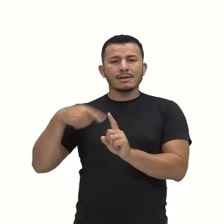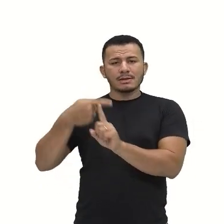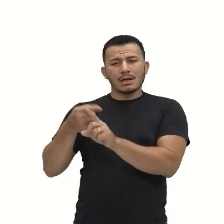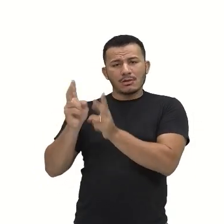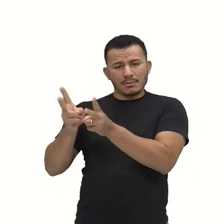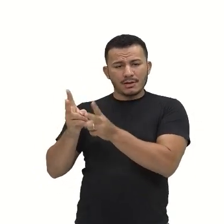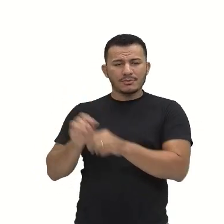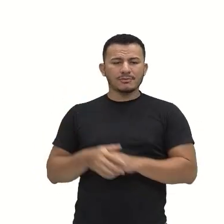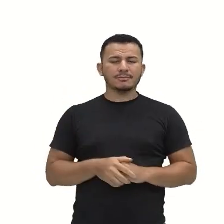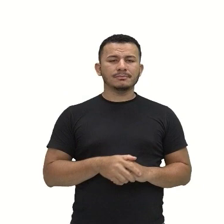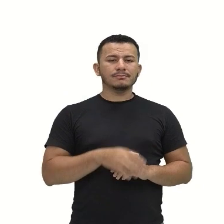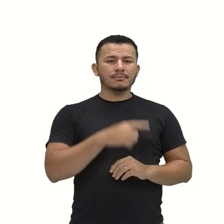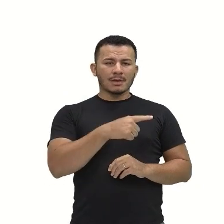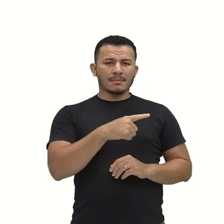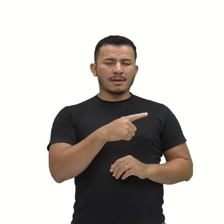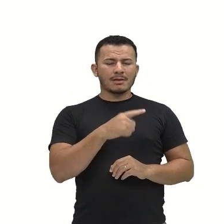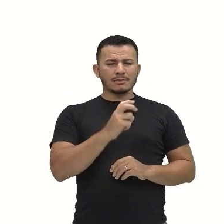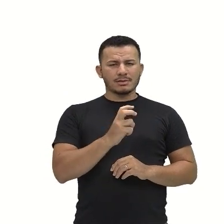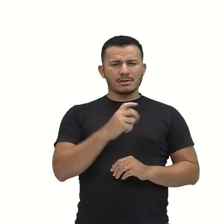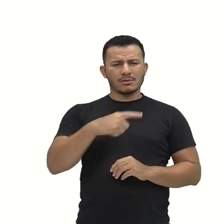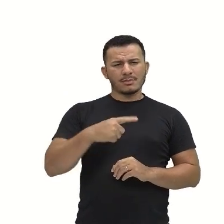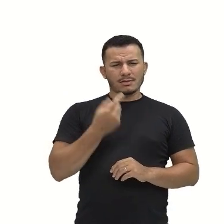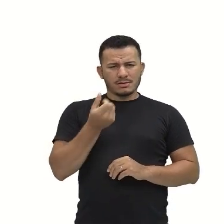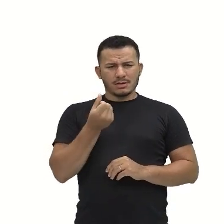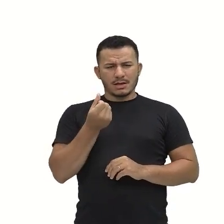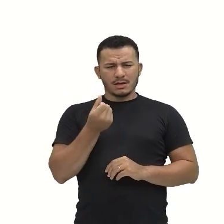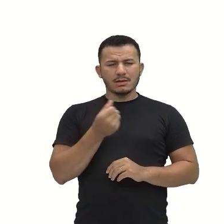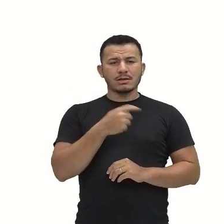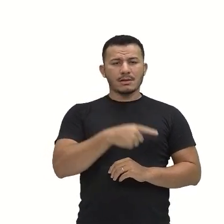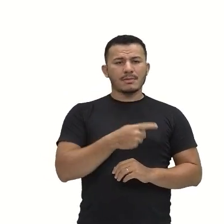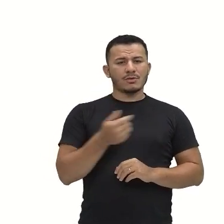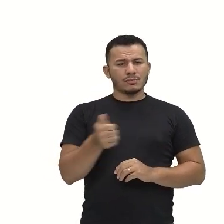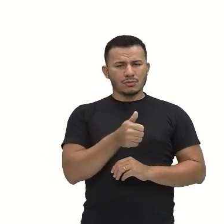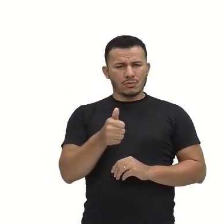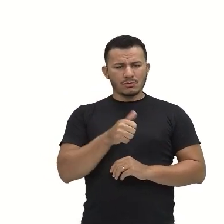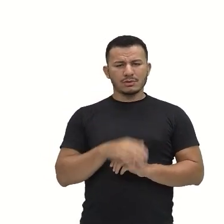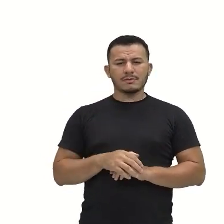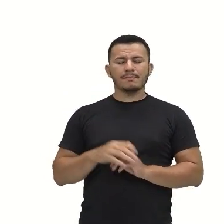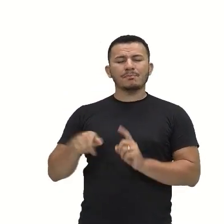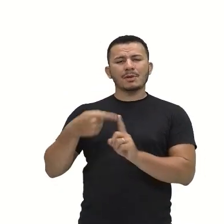Menos 5 com menos 6 dá menos 11.